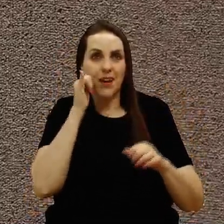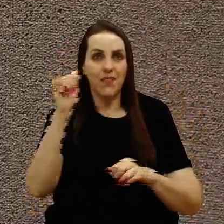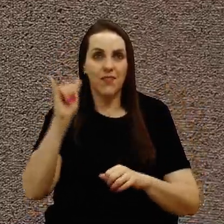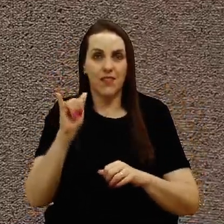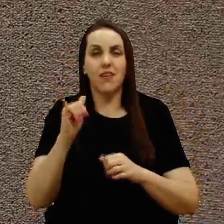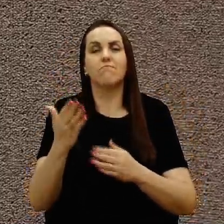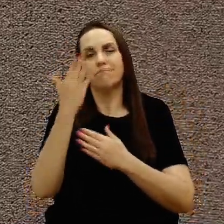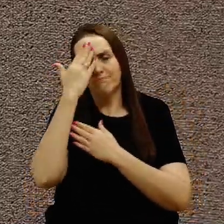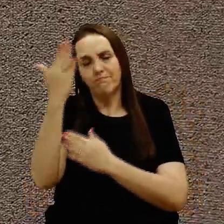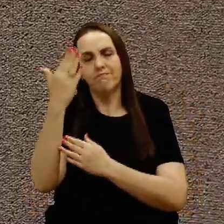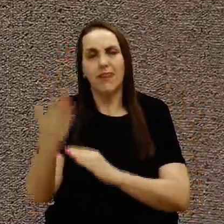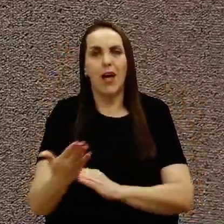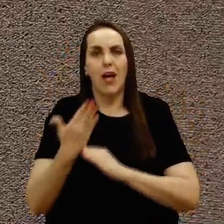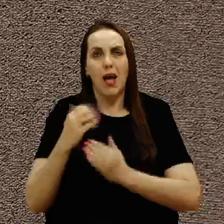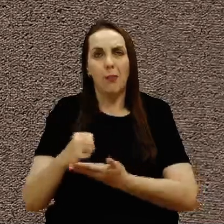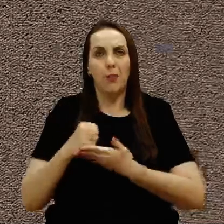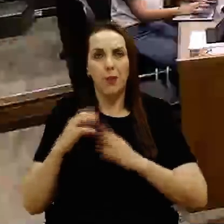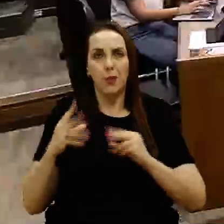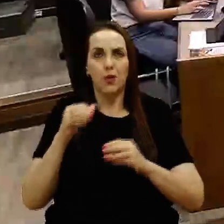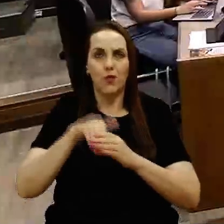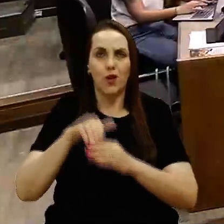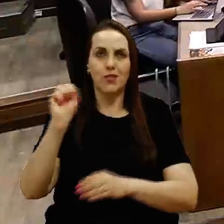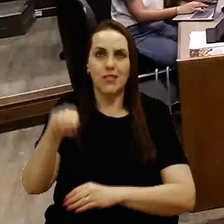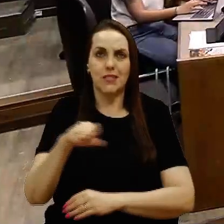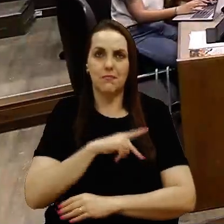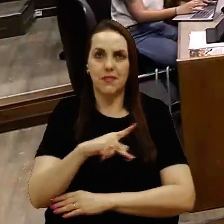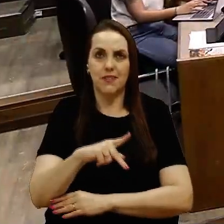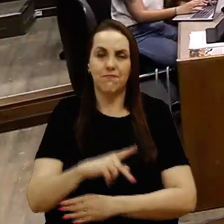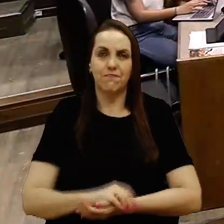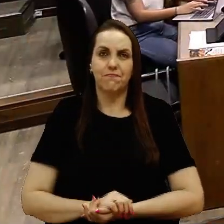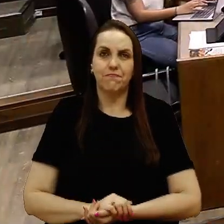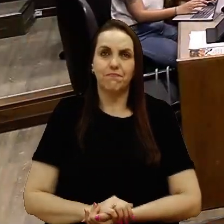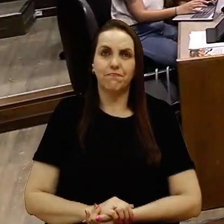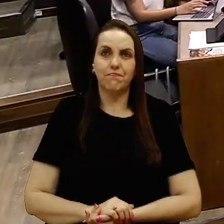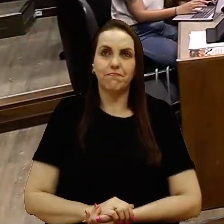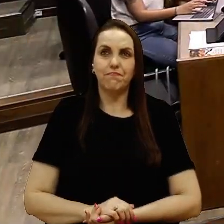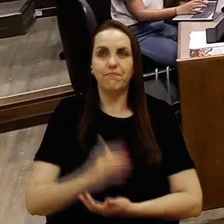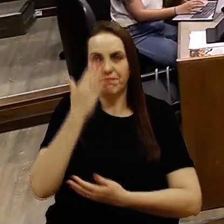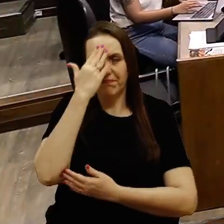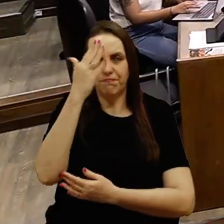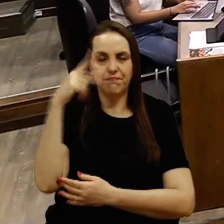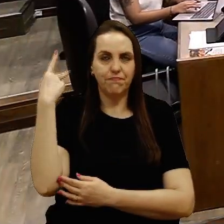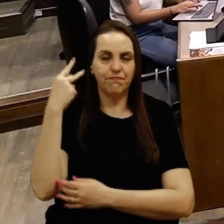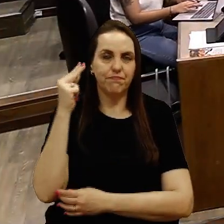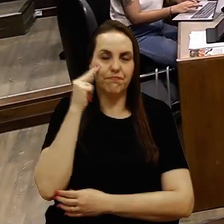senhor presidente. Vereador Sandro Fantinel.